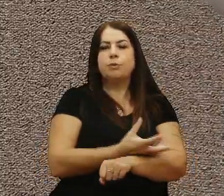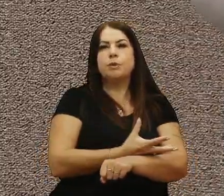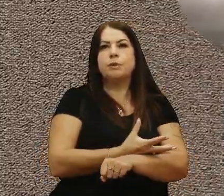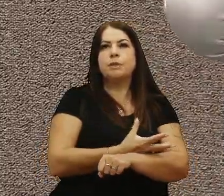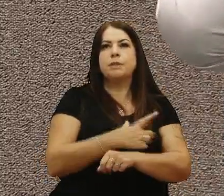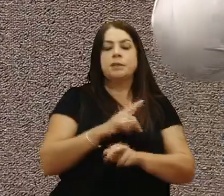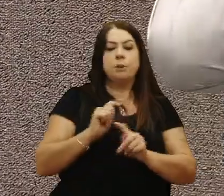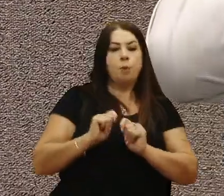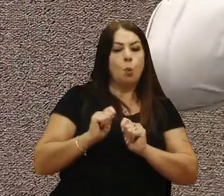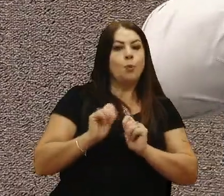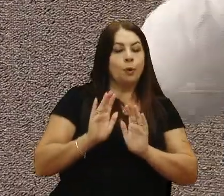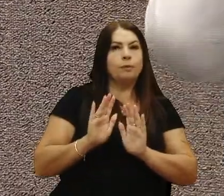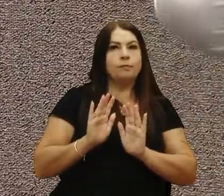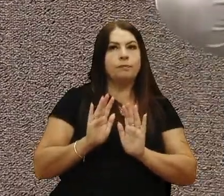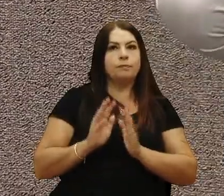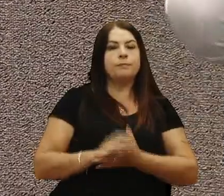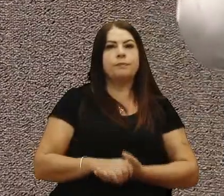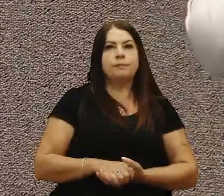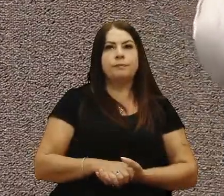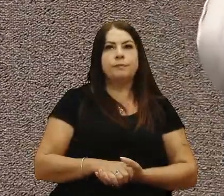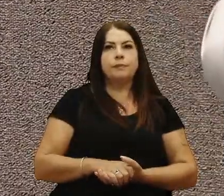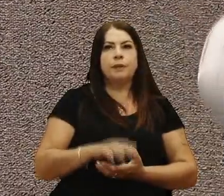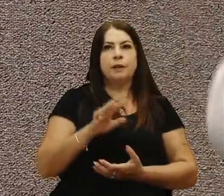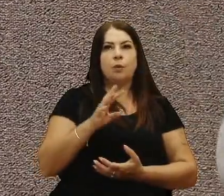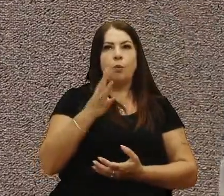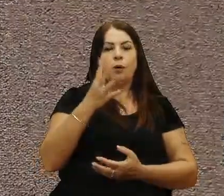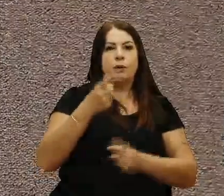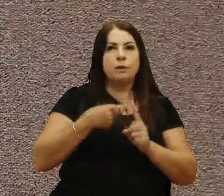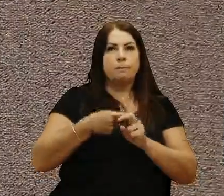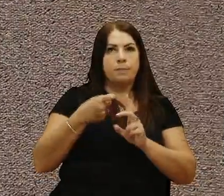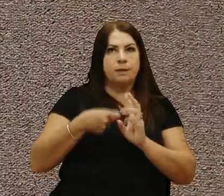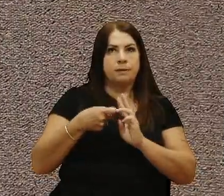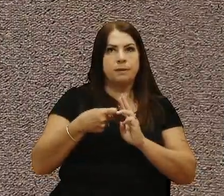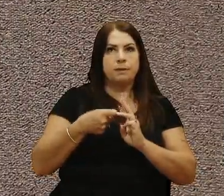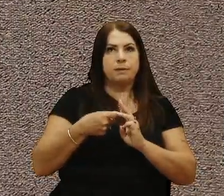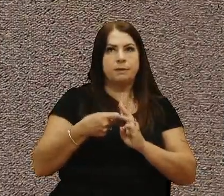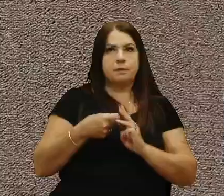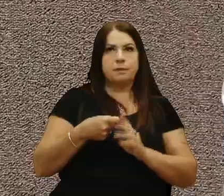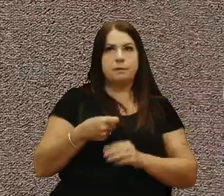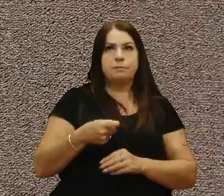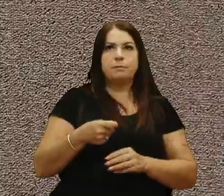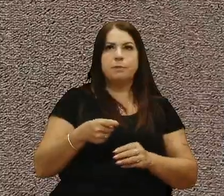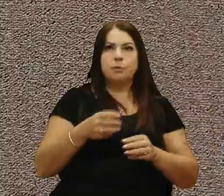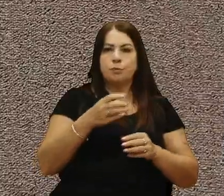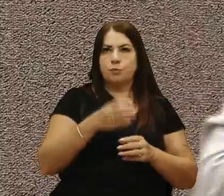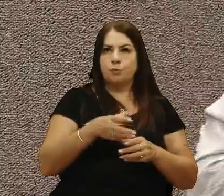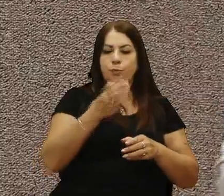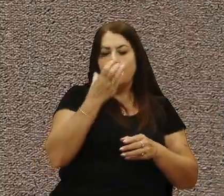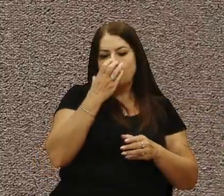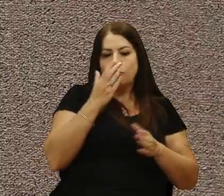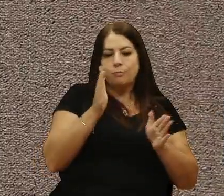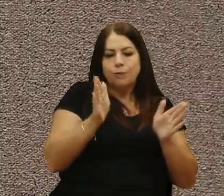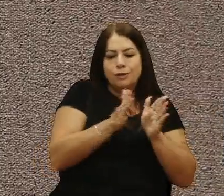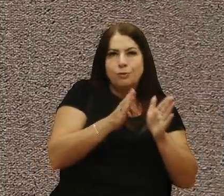que me segurar, né? Que fazem 4 meses que o meu pequenininho morreu, né? Que a senhora